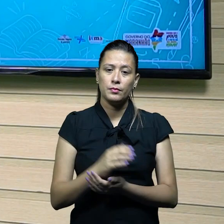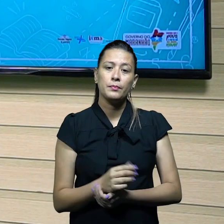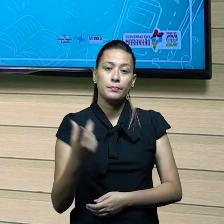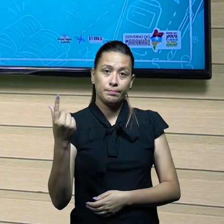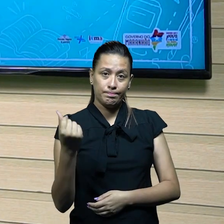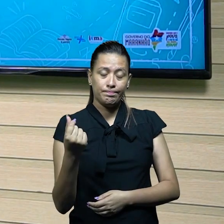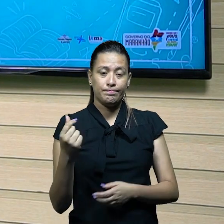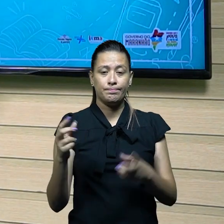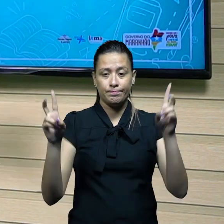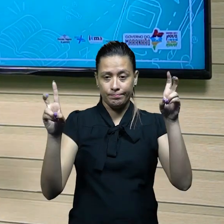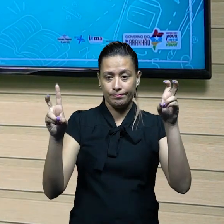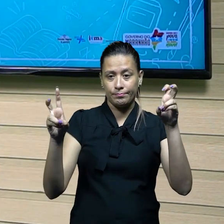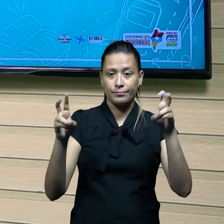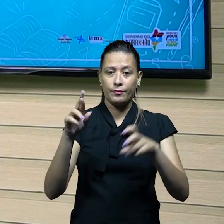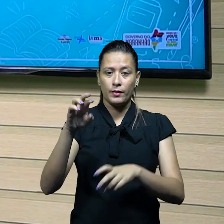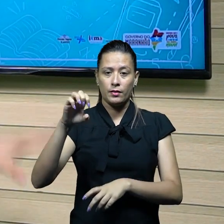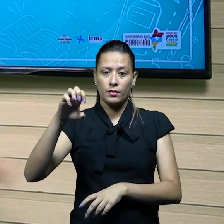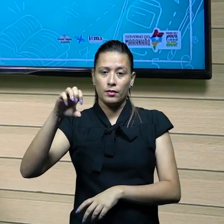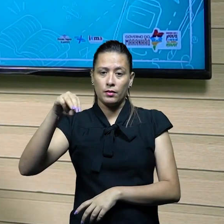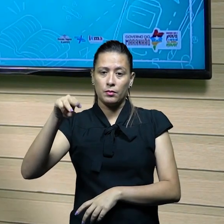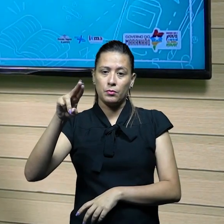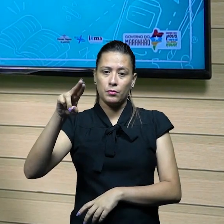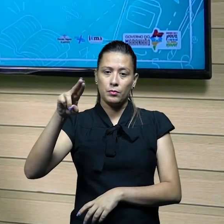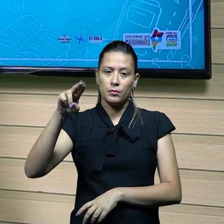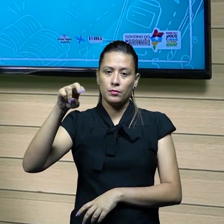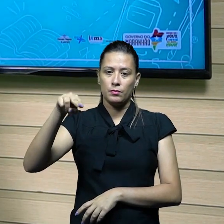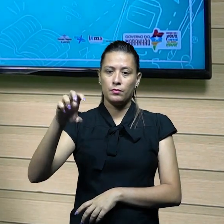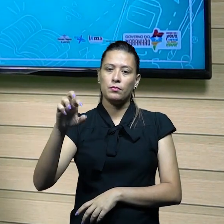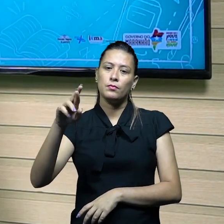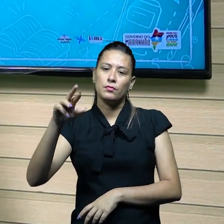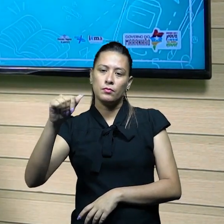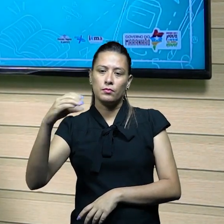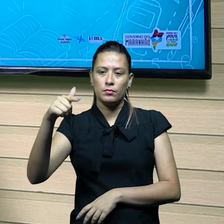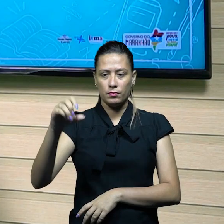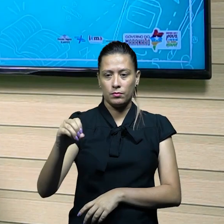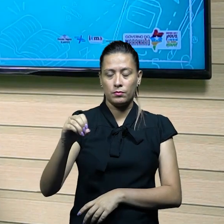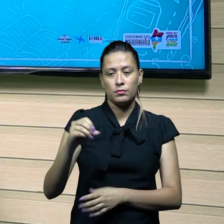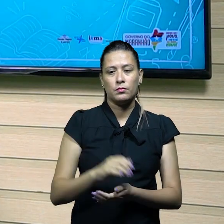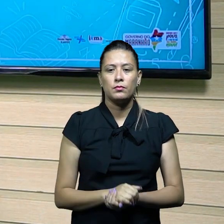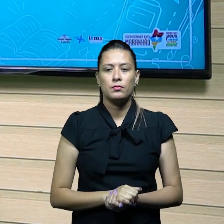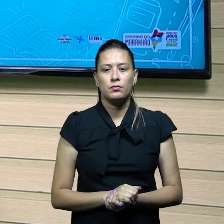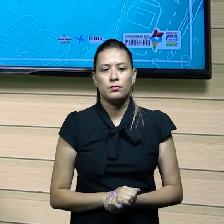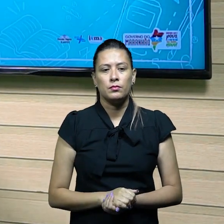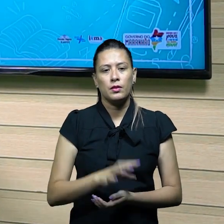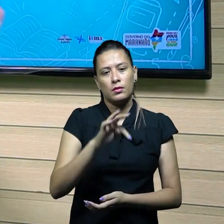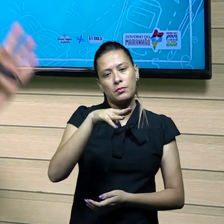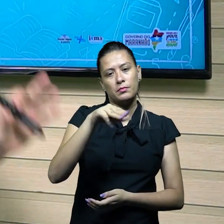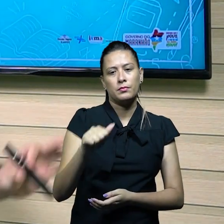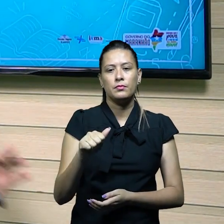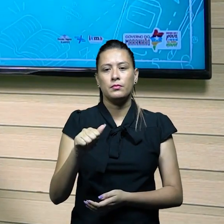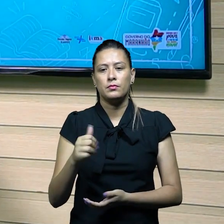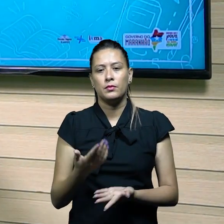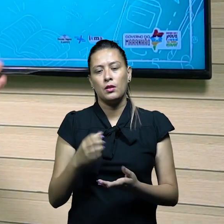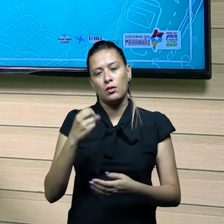Mas se for menor que a remuneração do mercado financeiro, então é melhor botar meu dinheiro para investir. Então vou repetir, vamos recapitular. Se eu observar que eu fizer